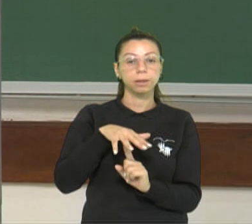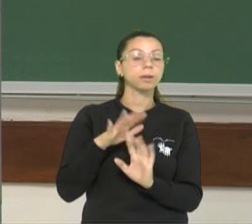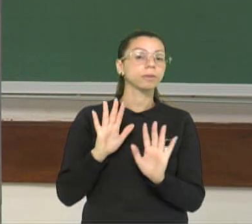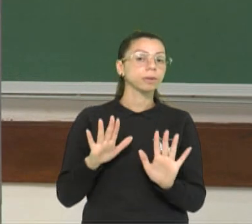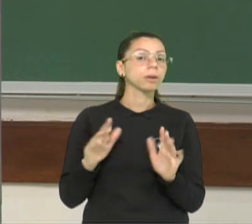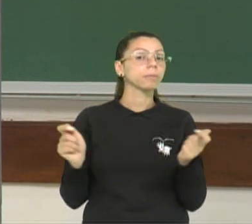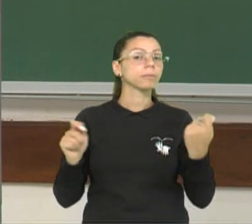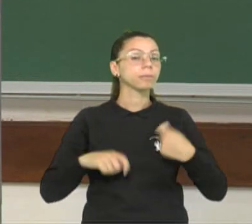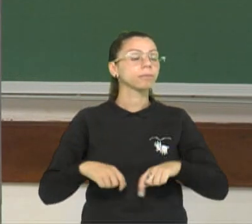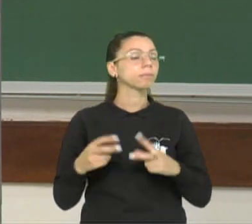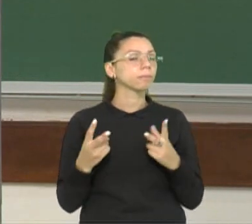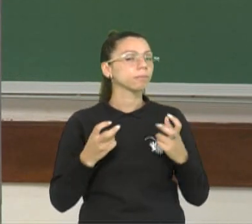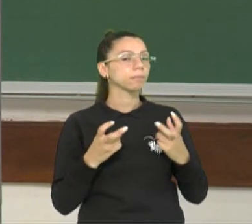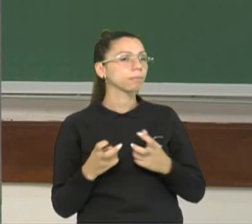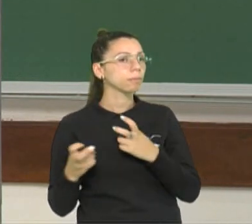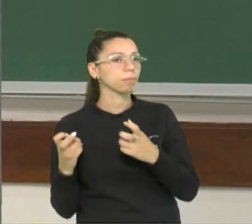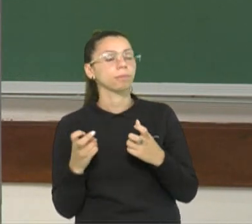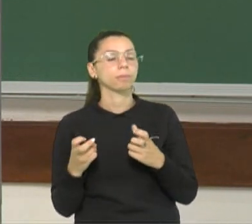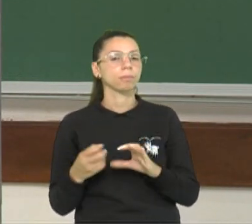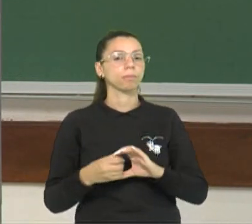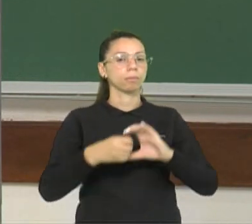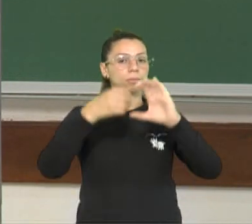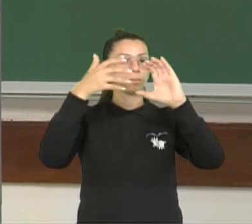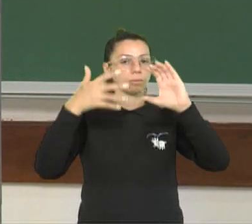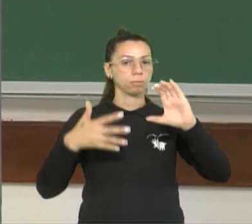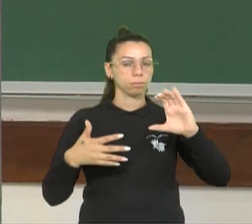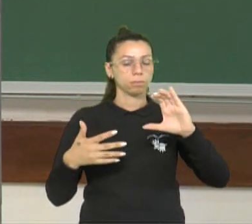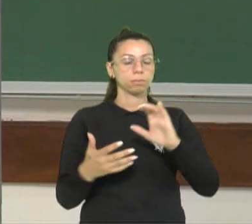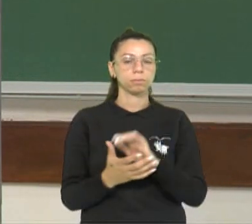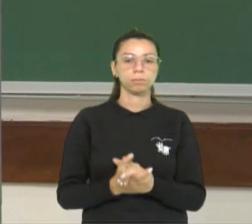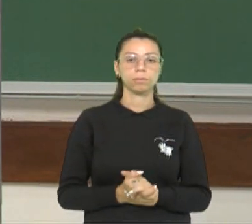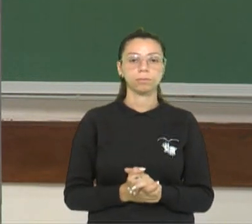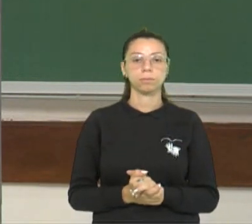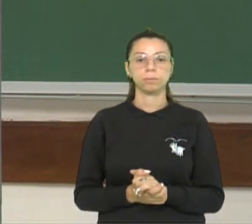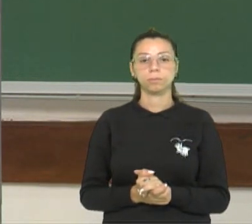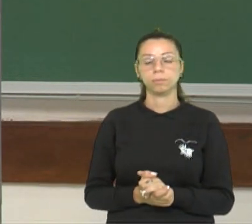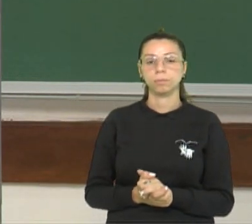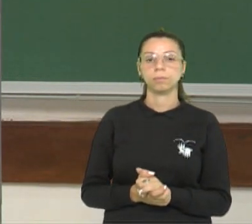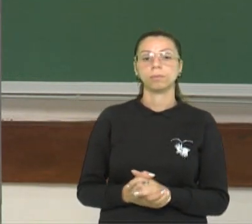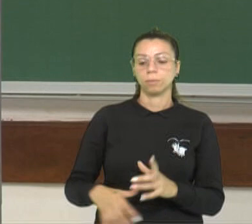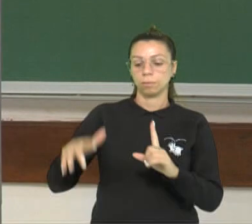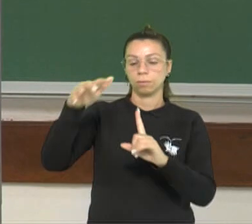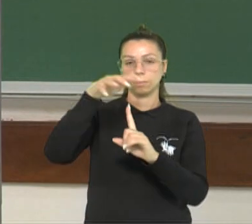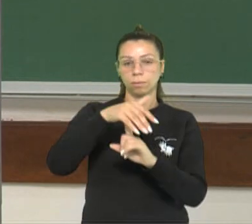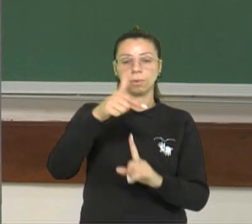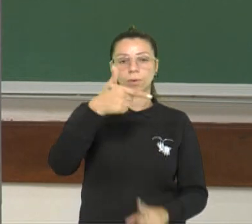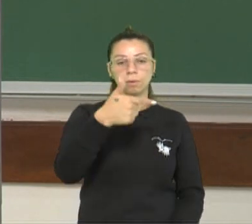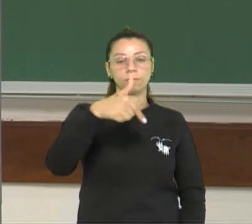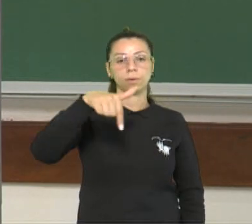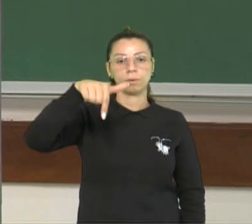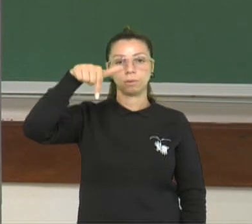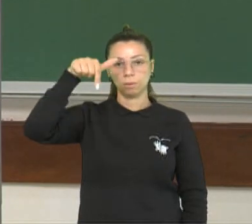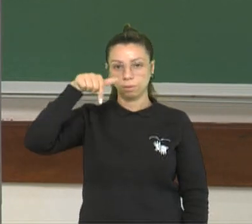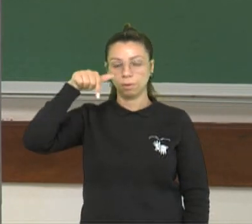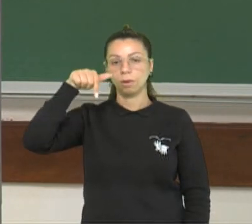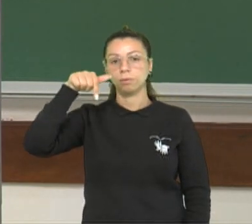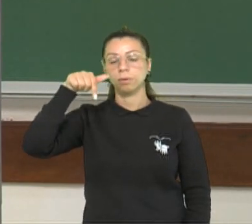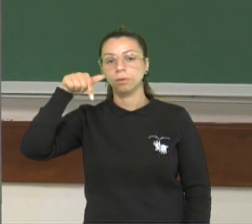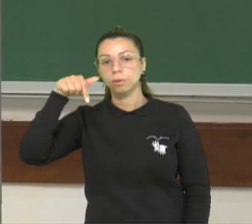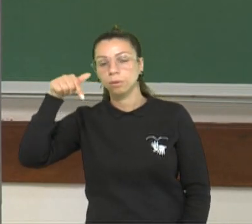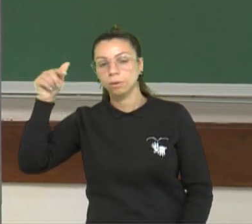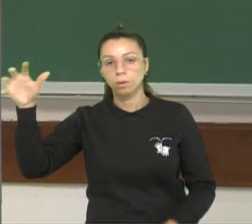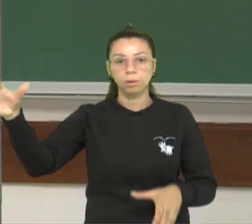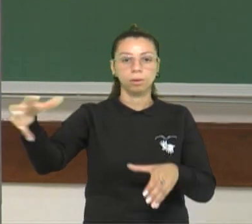que perceber algumas características, que o estado do Paraná é um dos 27 estados que compõem